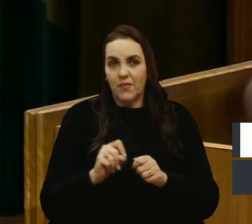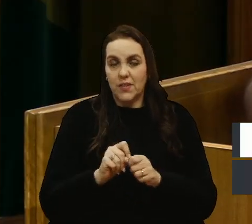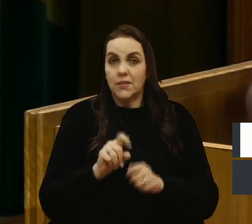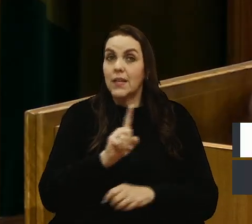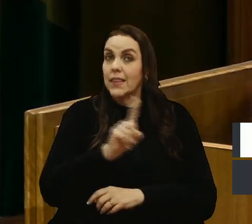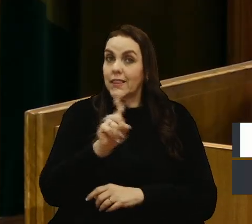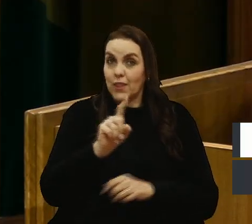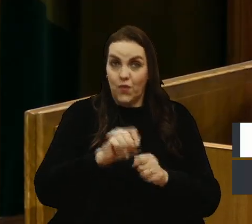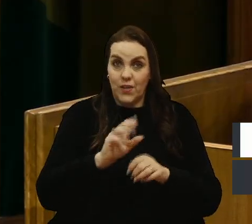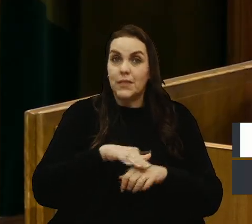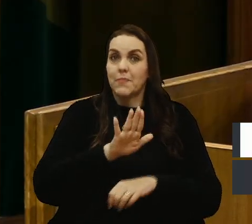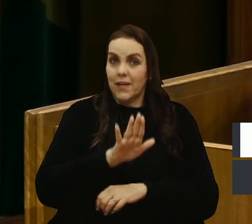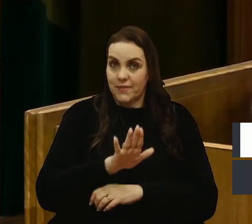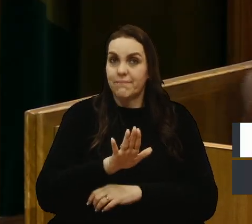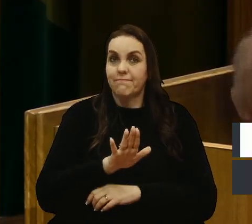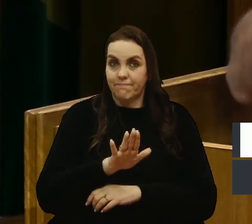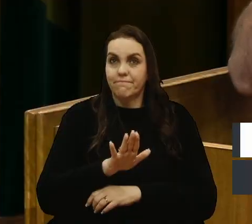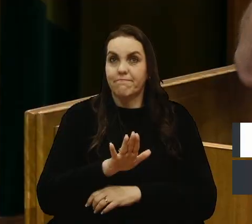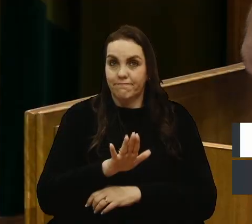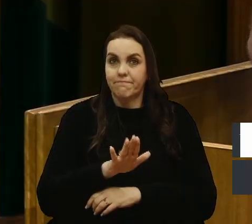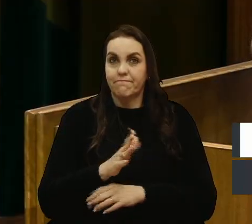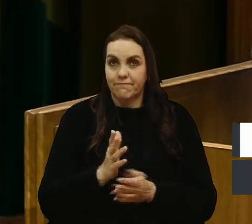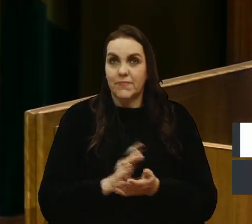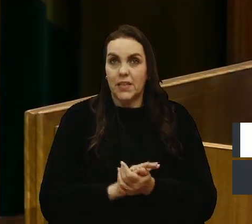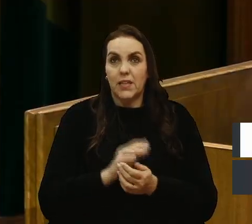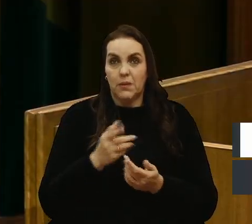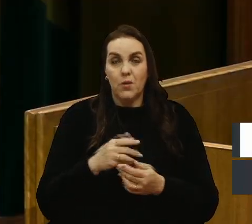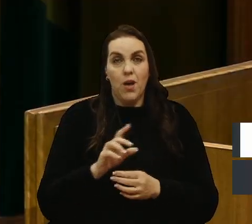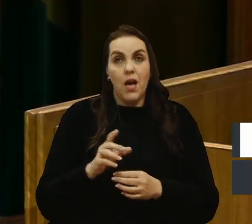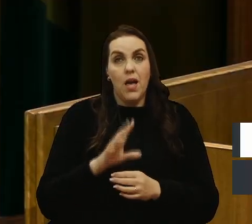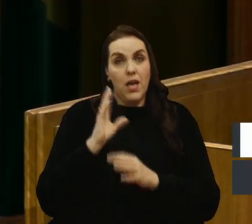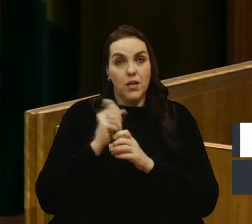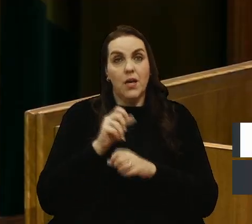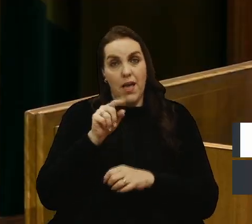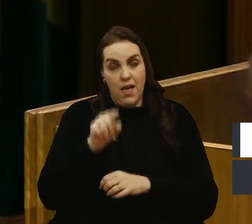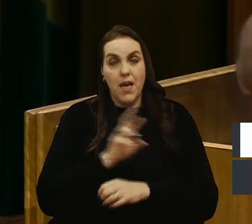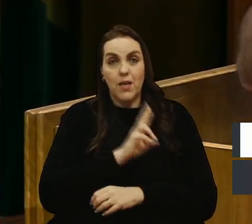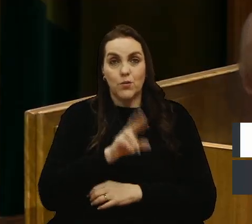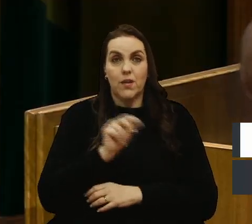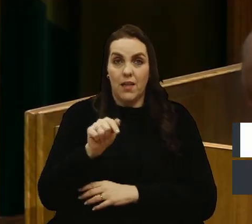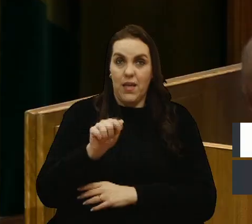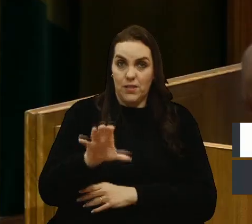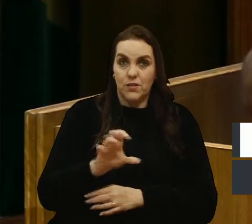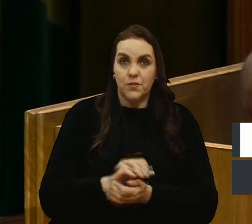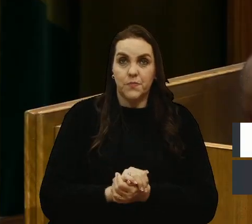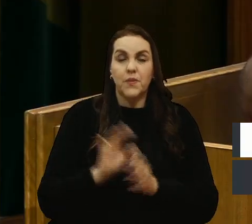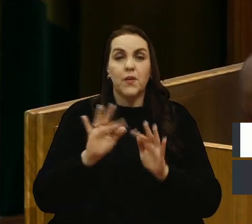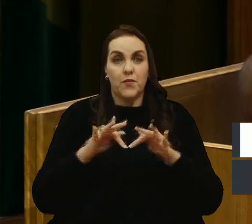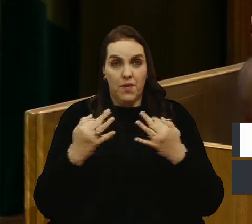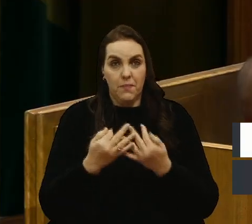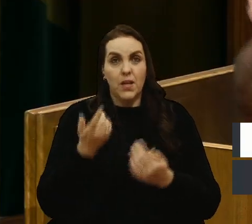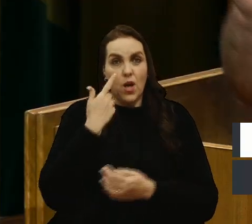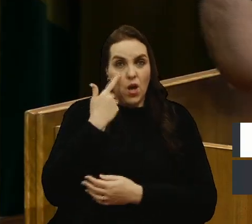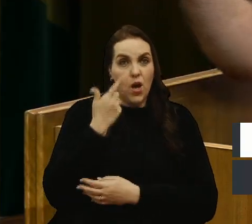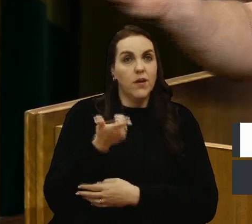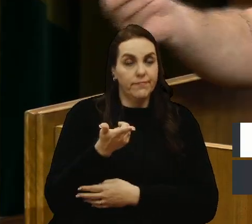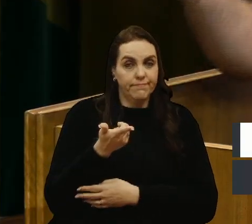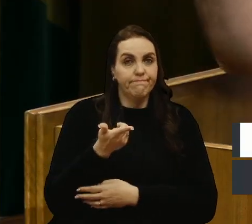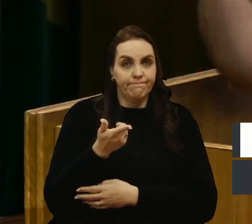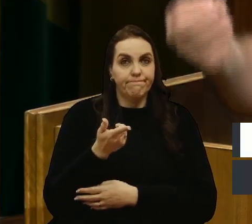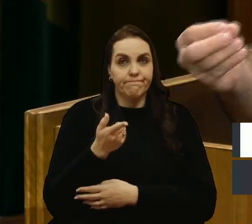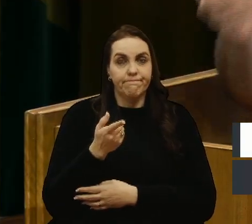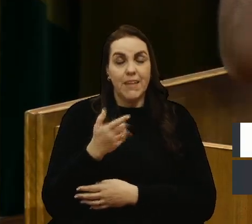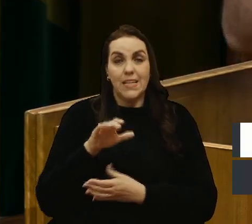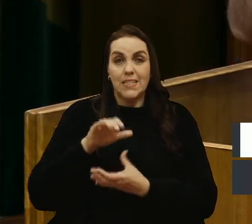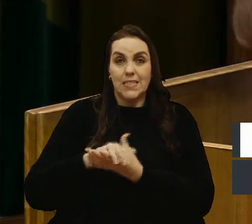mais a partir de hoje, porque o resultado é esse. Uma família agora que está com o seu esposo,